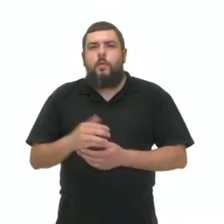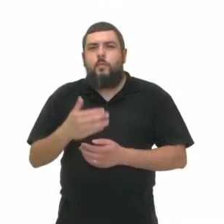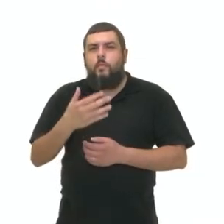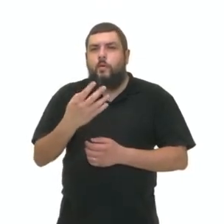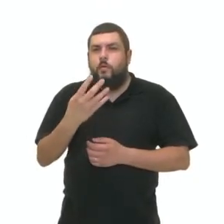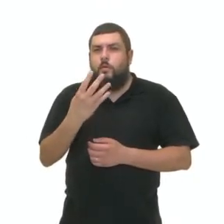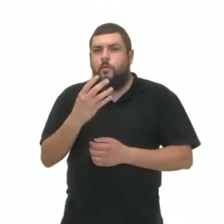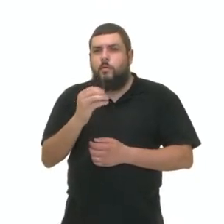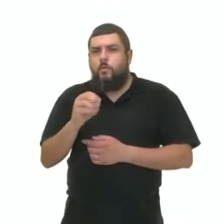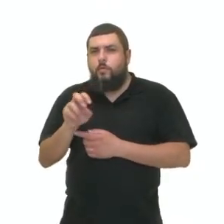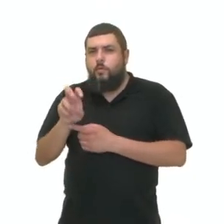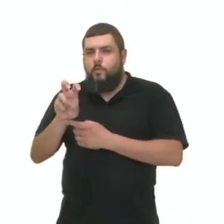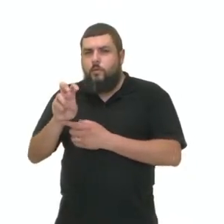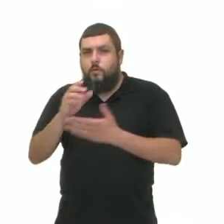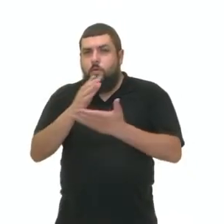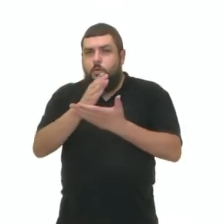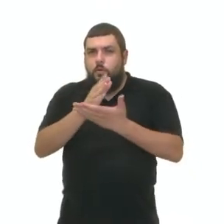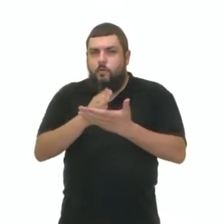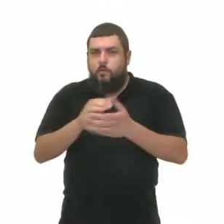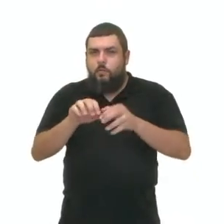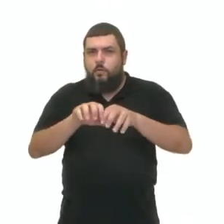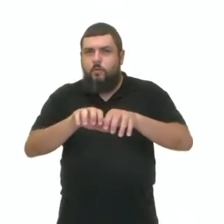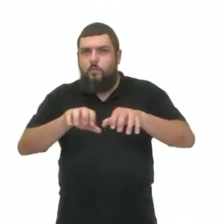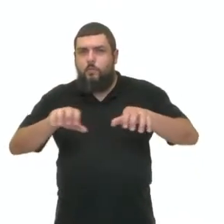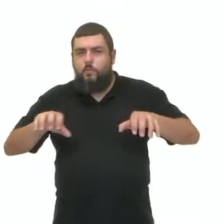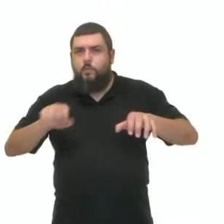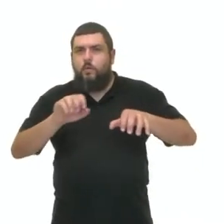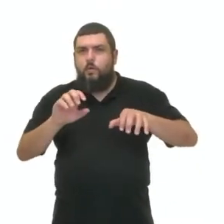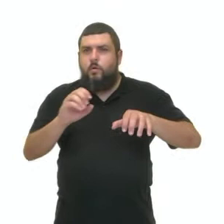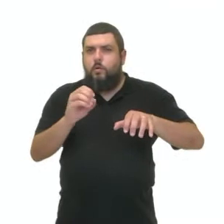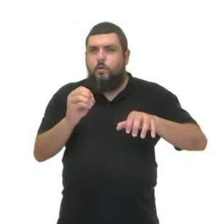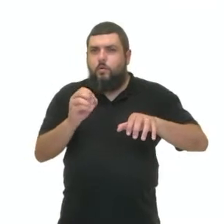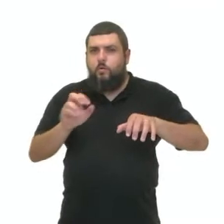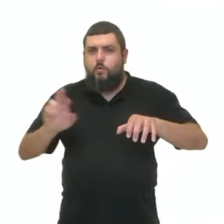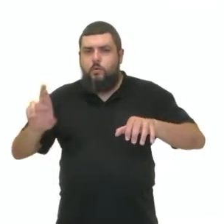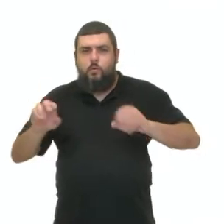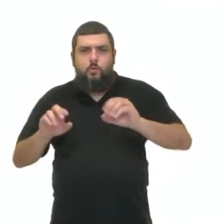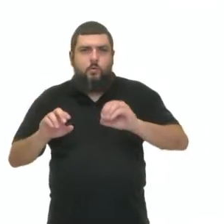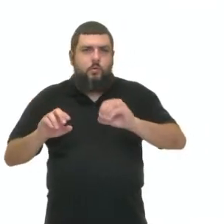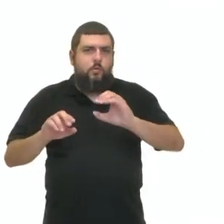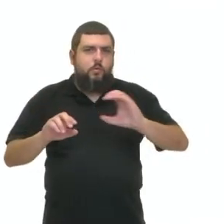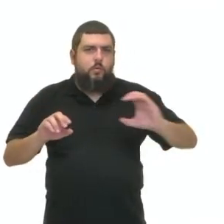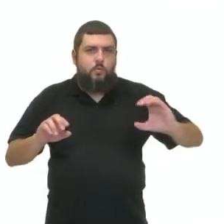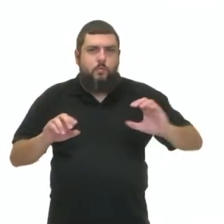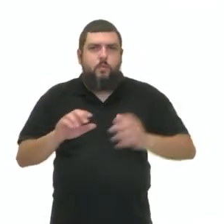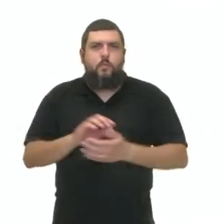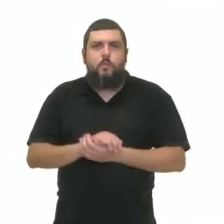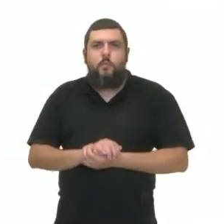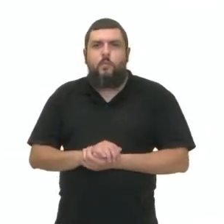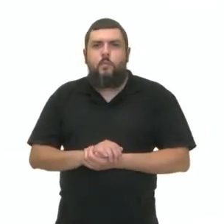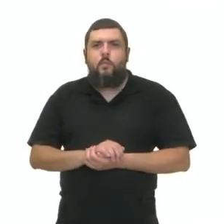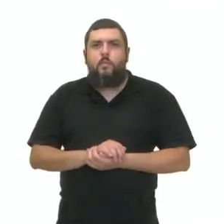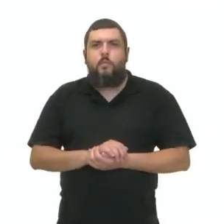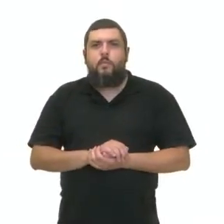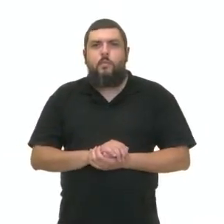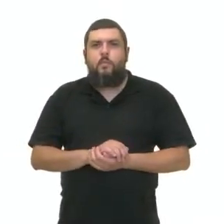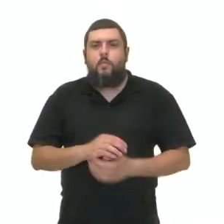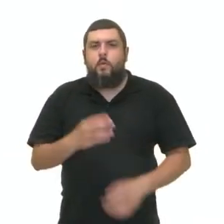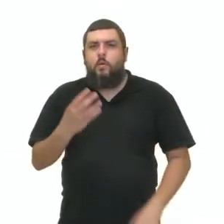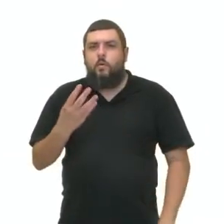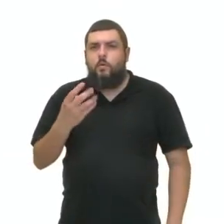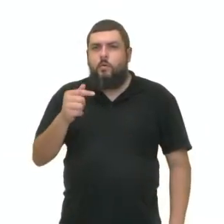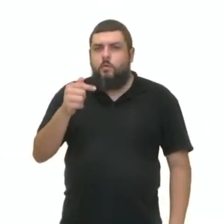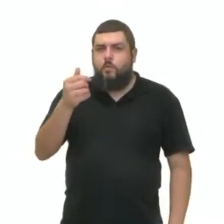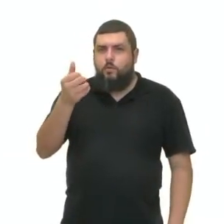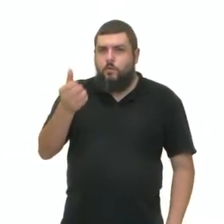dois impérios, do Romano, Ocidente e Oriente, e 470, desapareceu o Império Romano do Ocidente, e